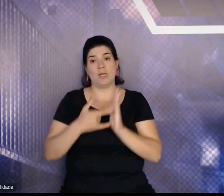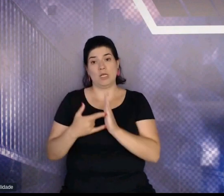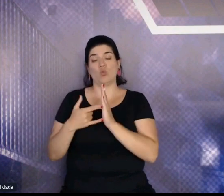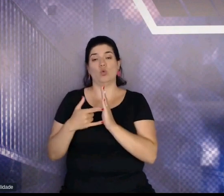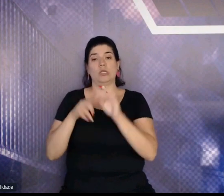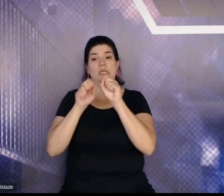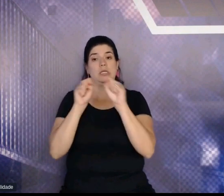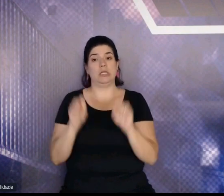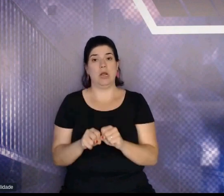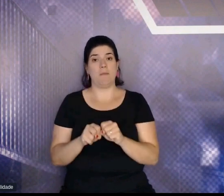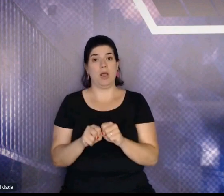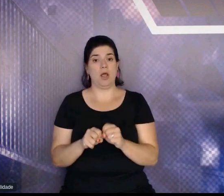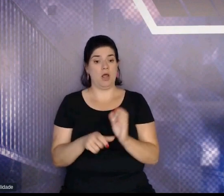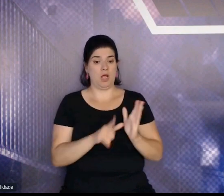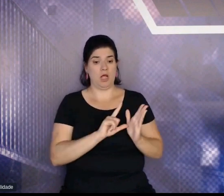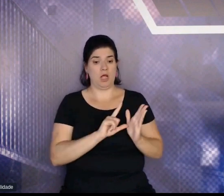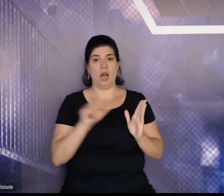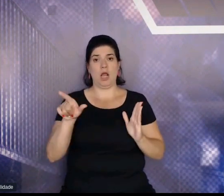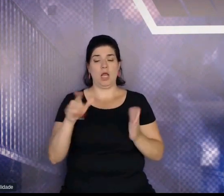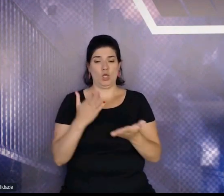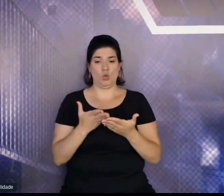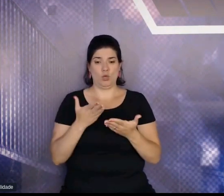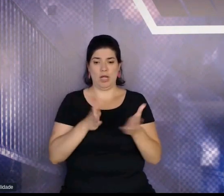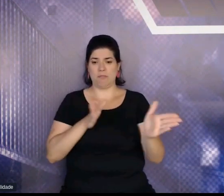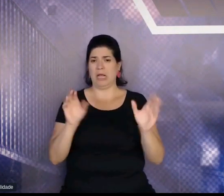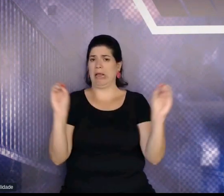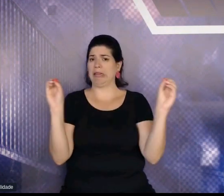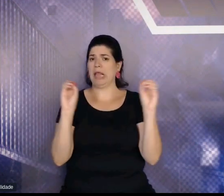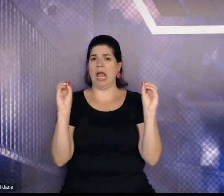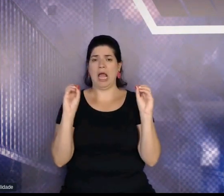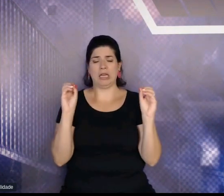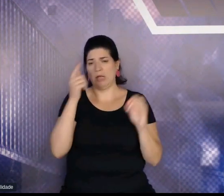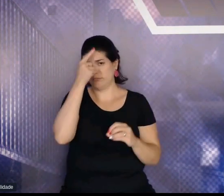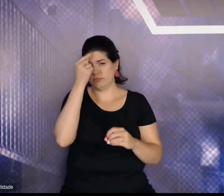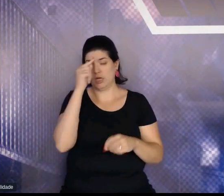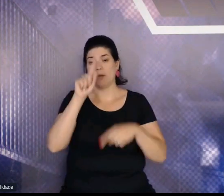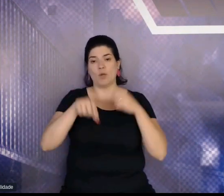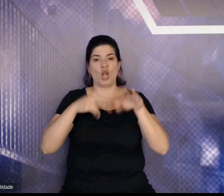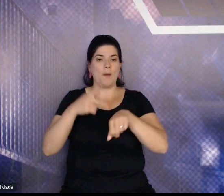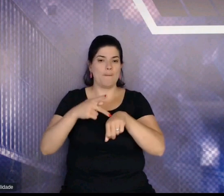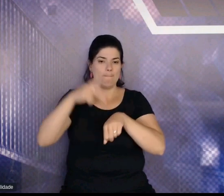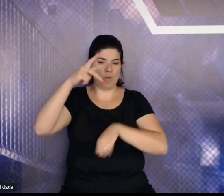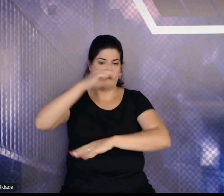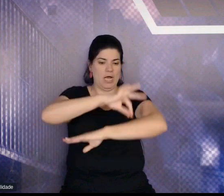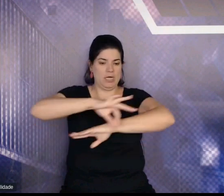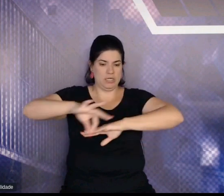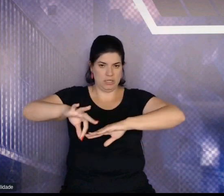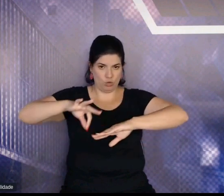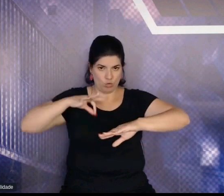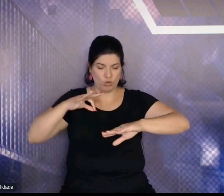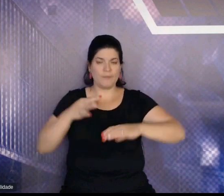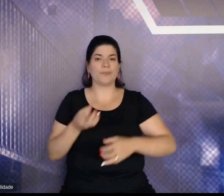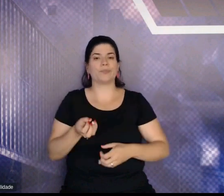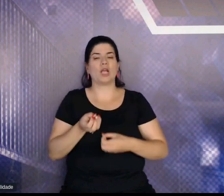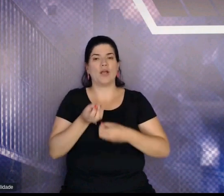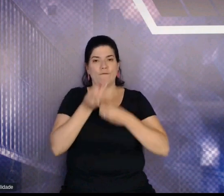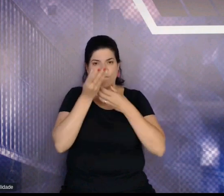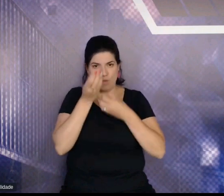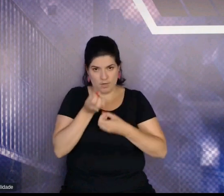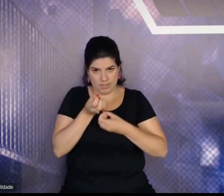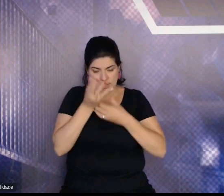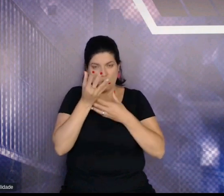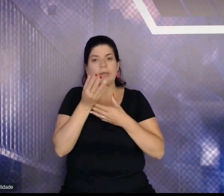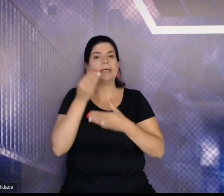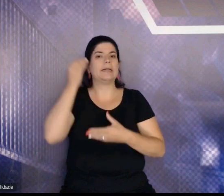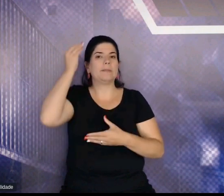nada de acessibilidade na minha graduação. A minha pós em arquitetura da informação e experiência do usuário teve uma pincelada